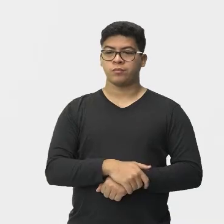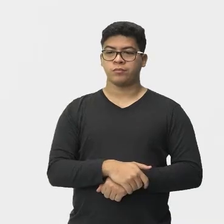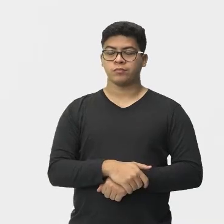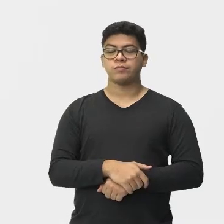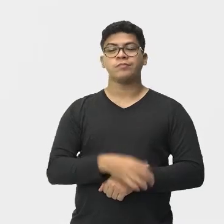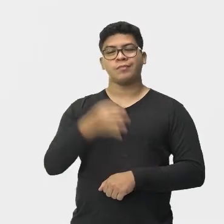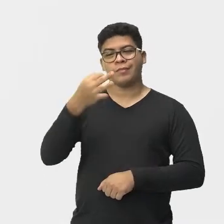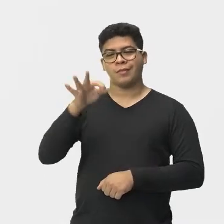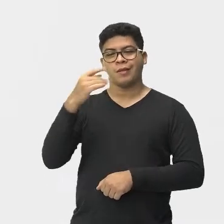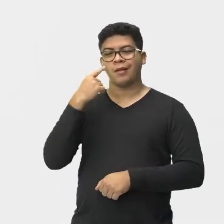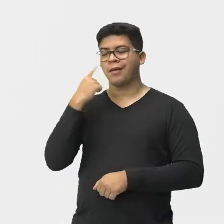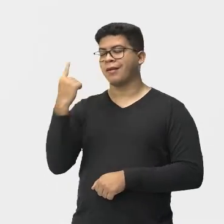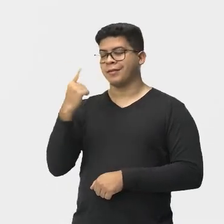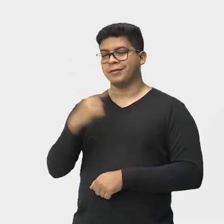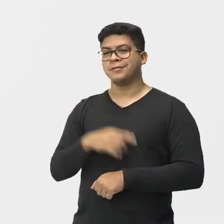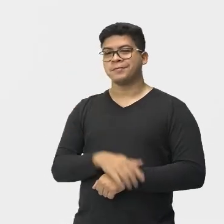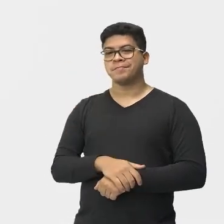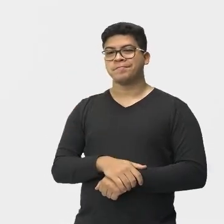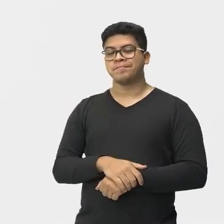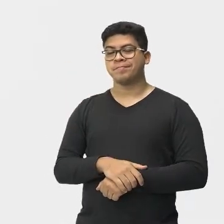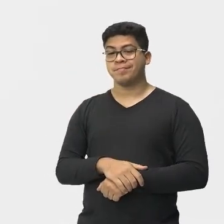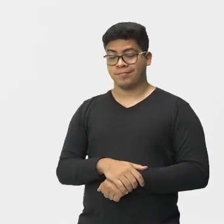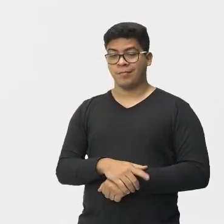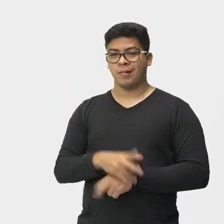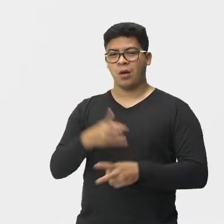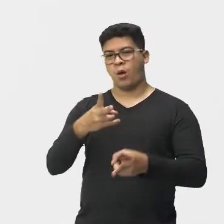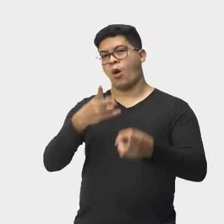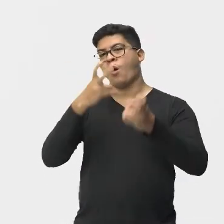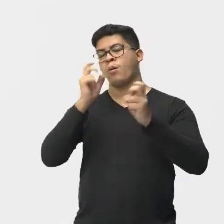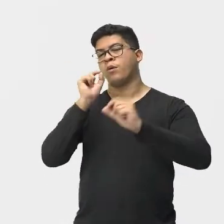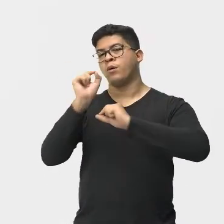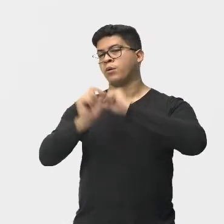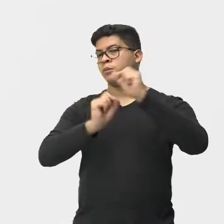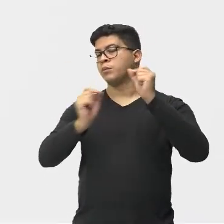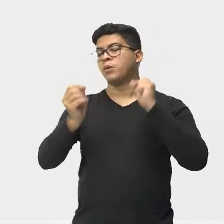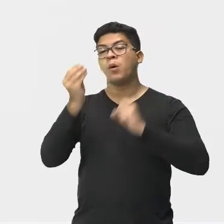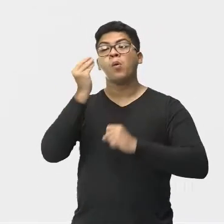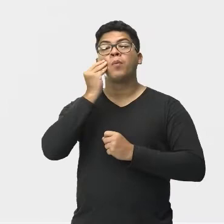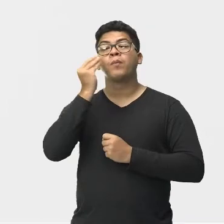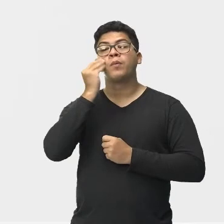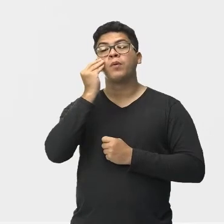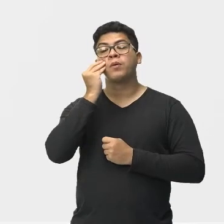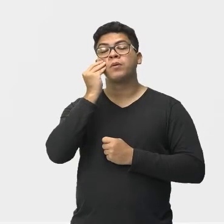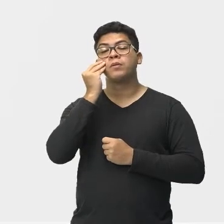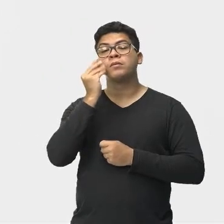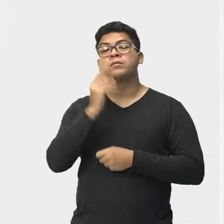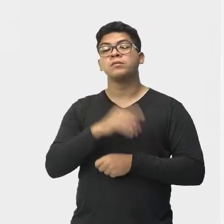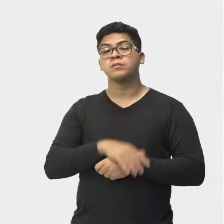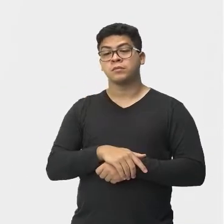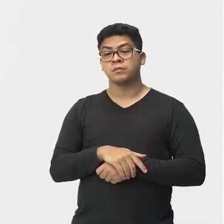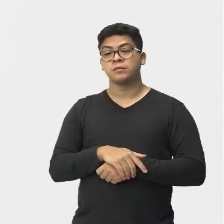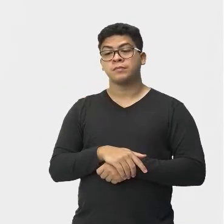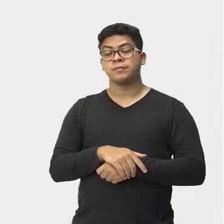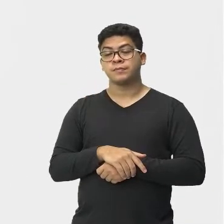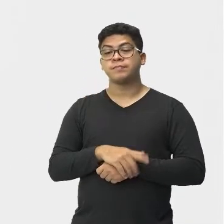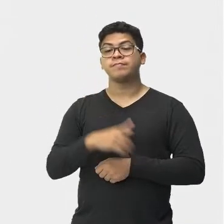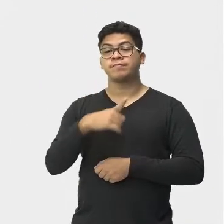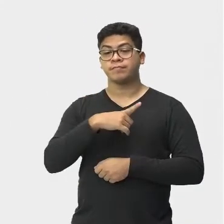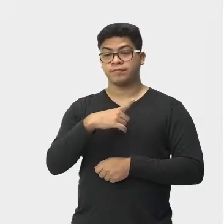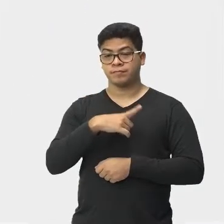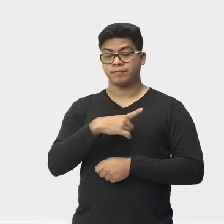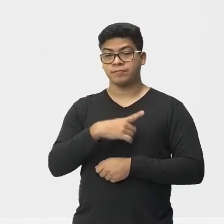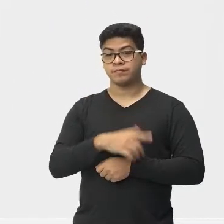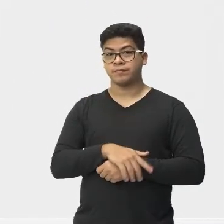Tá certo? Aqui você pode observar que eu substituí um barco por lo. Aqui